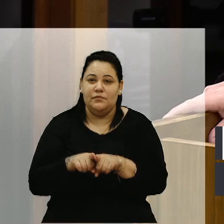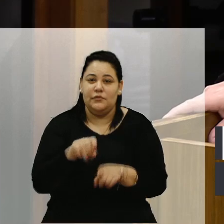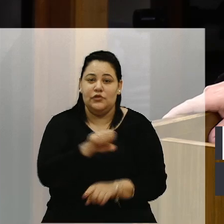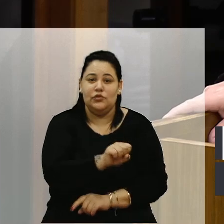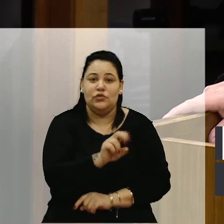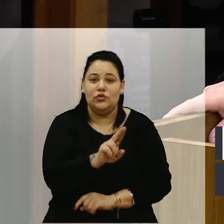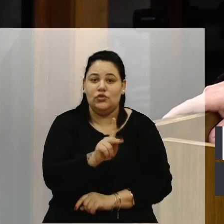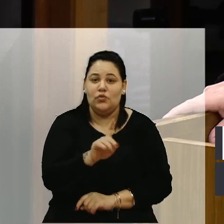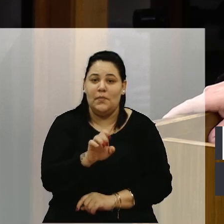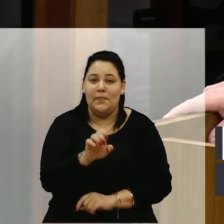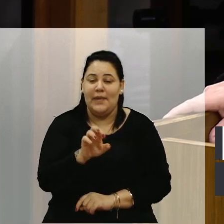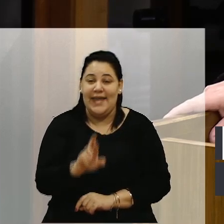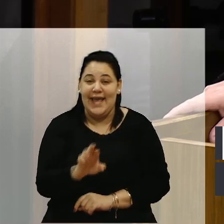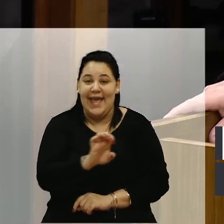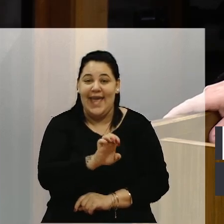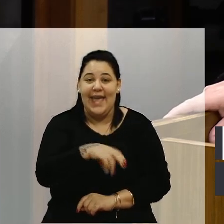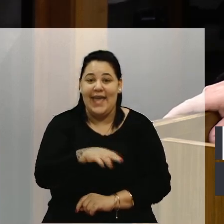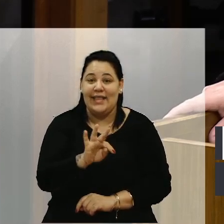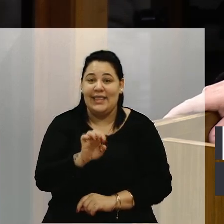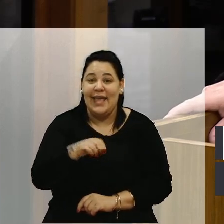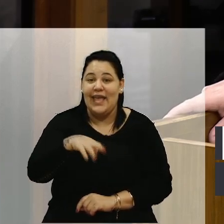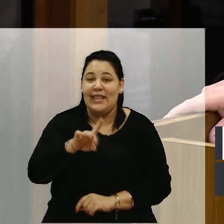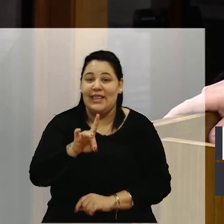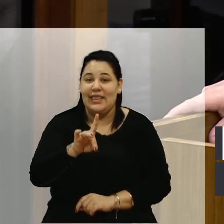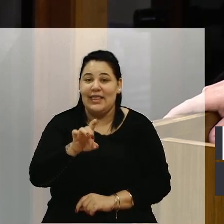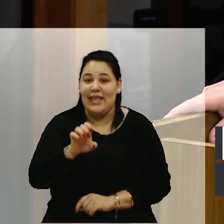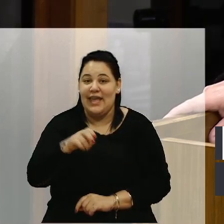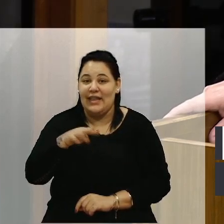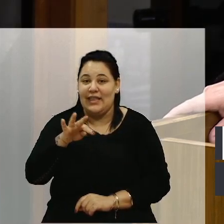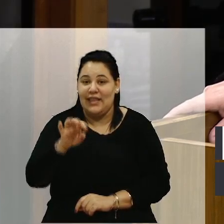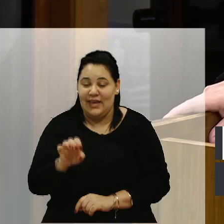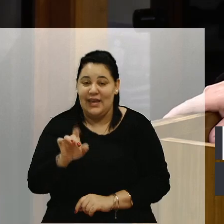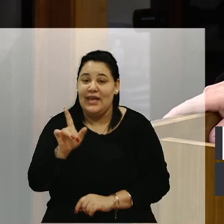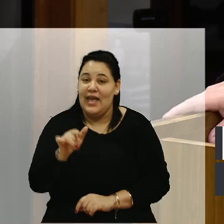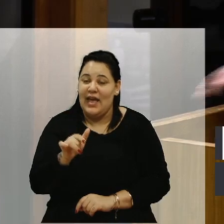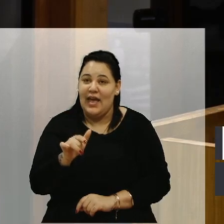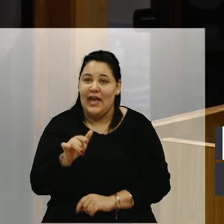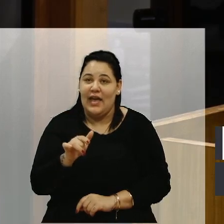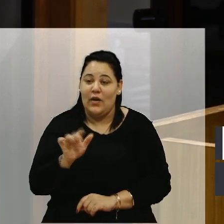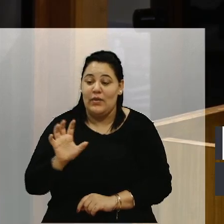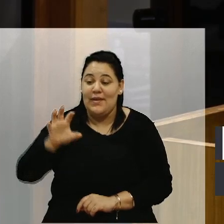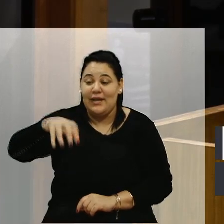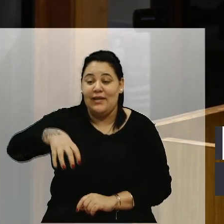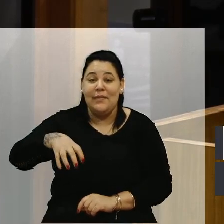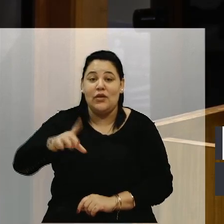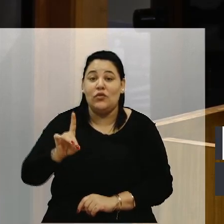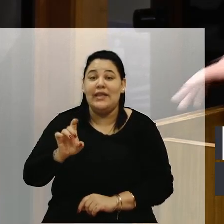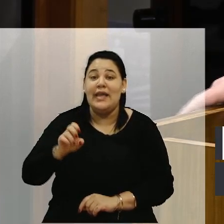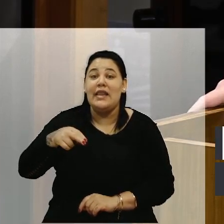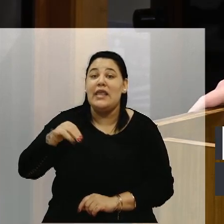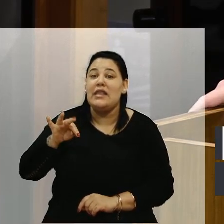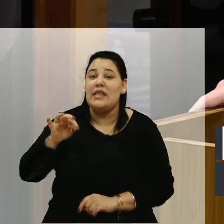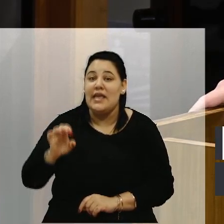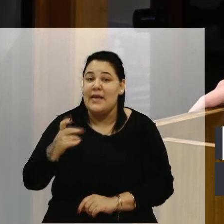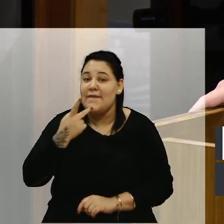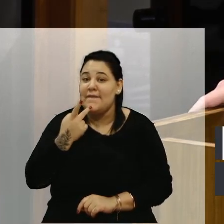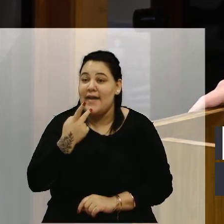do Departamento Nacional de Infraestrutura, o DENIT, o Irã Pinheiro da Silva, ele inclusive fala que